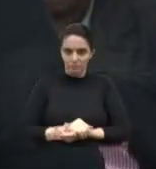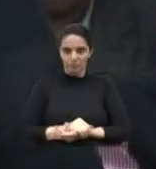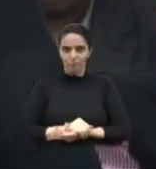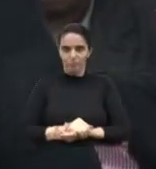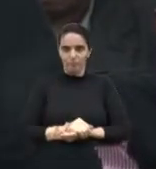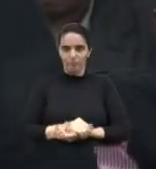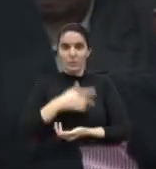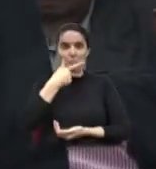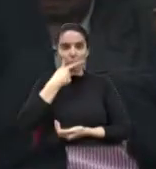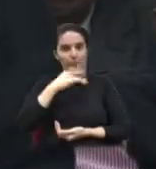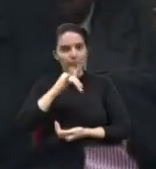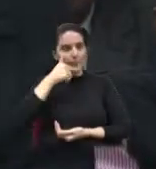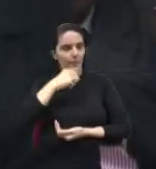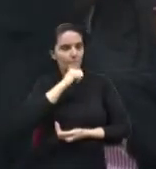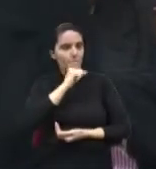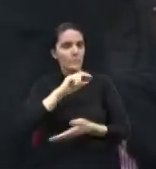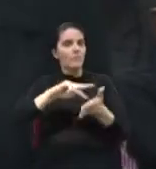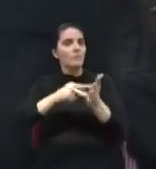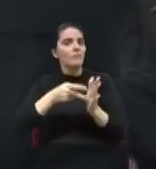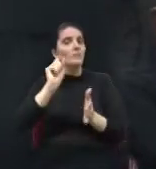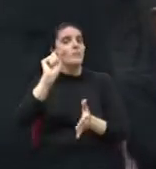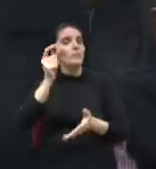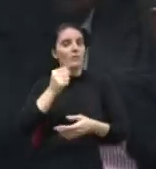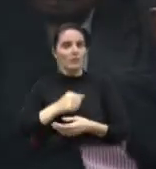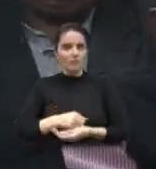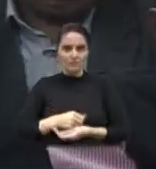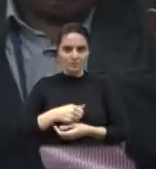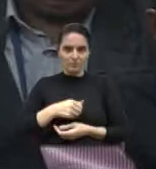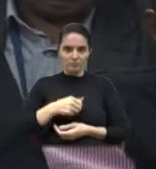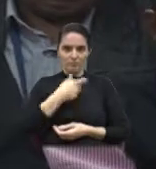ser pai, de ser mãe, ser avô.